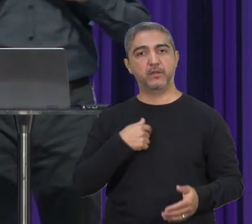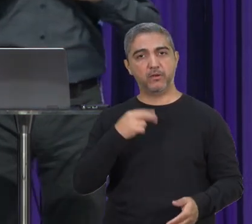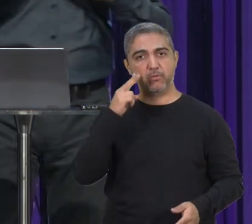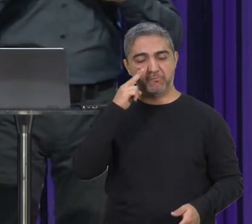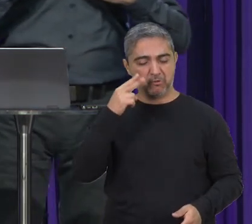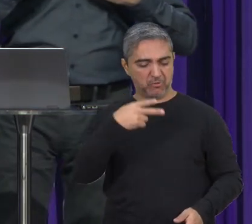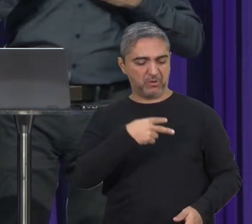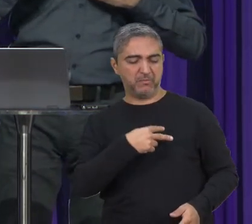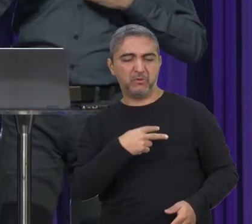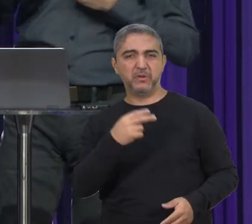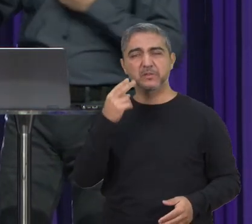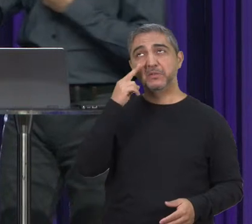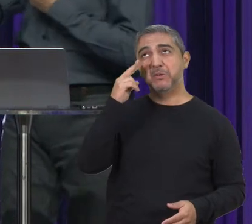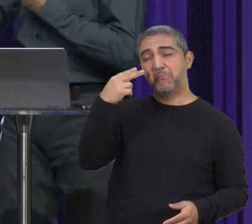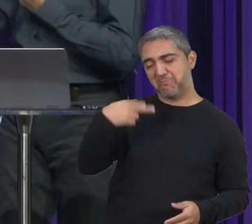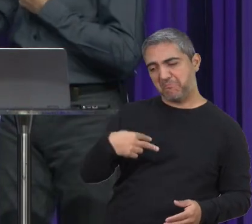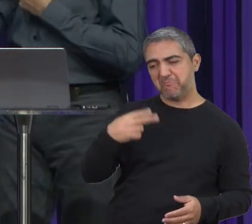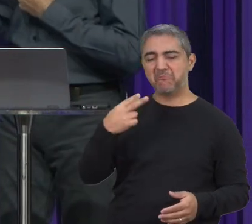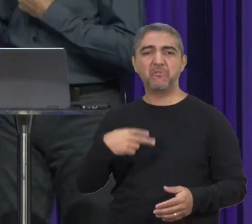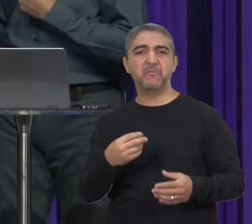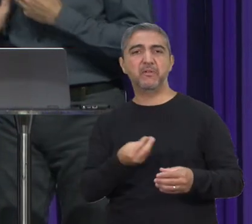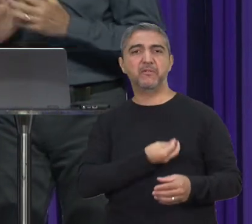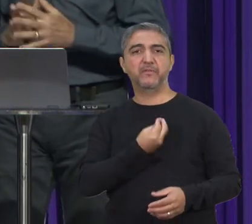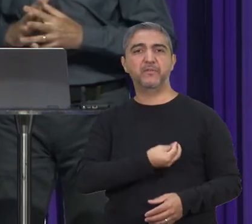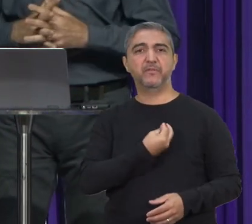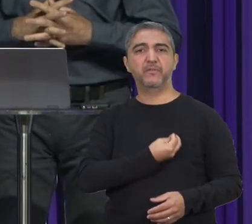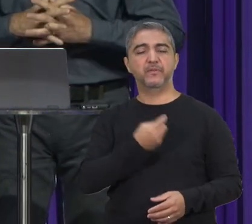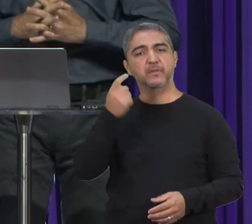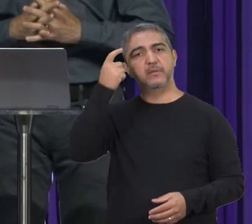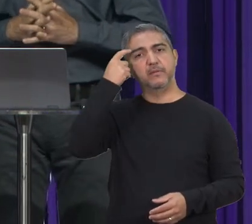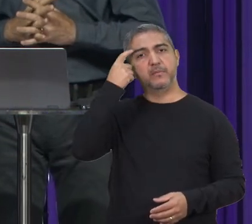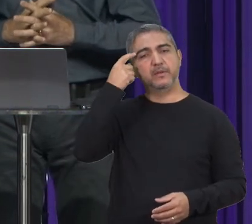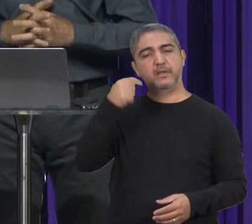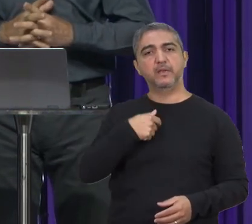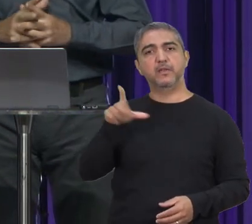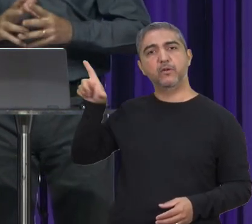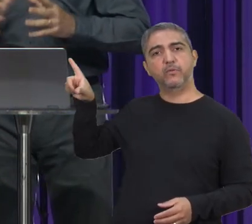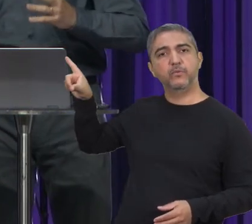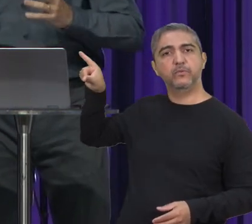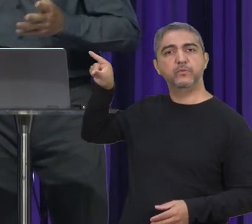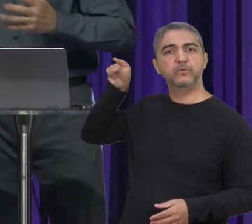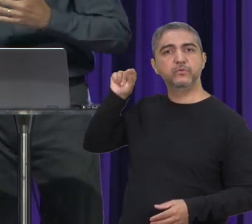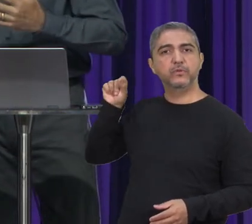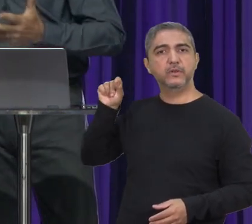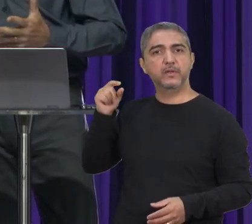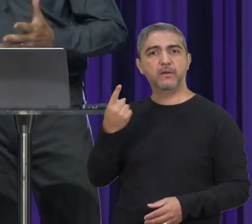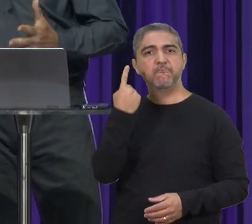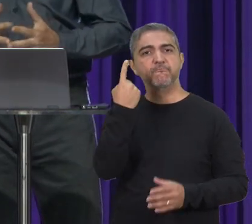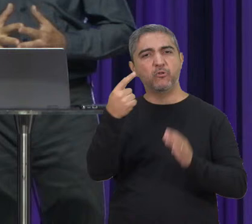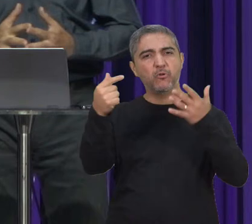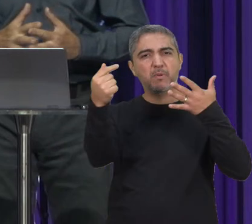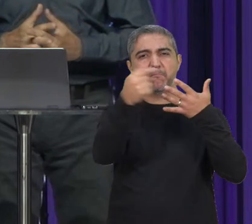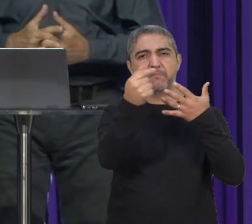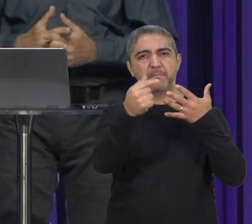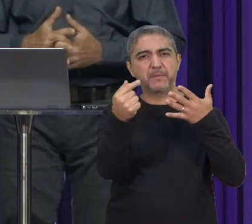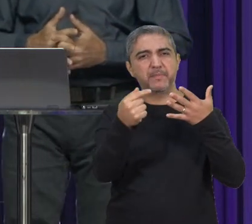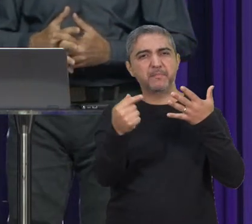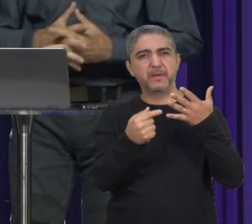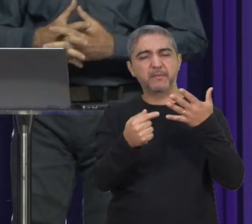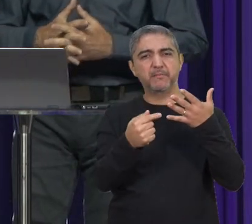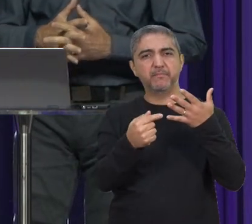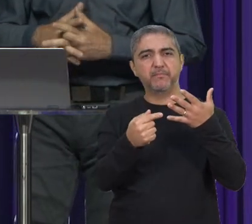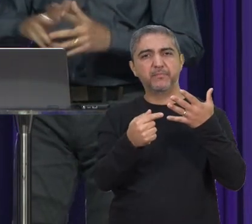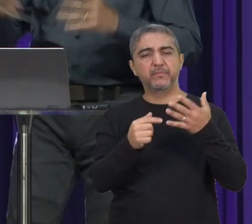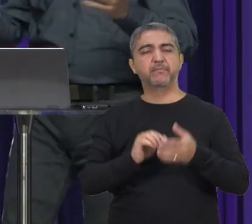autoavaliação. E eu vou tentar destacar uma dessas características aí que eu acho que estão bem presentes na minha vida.